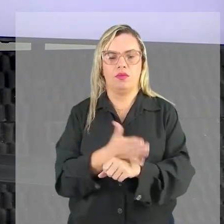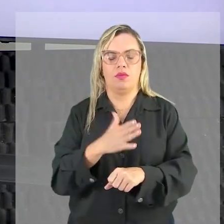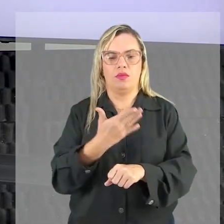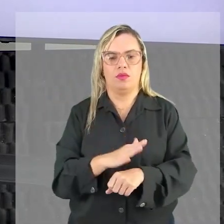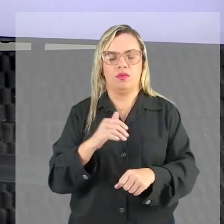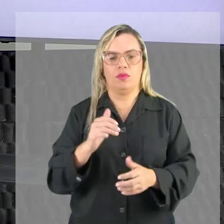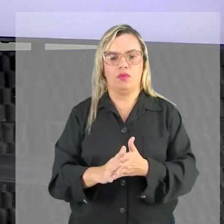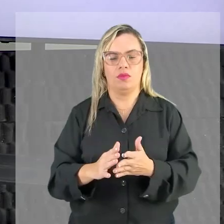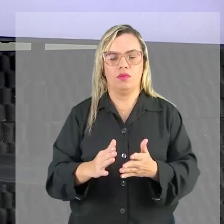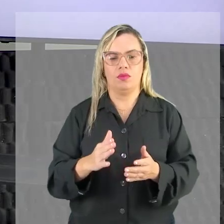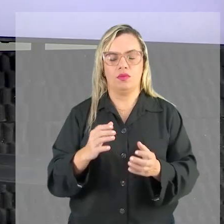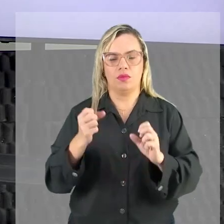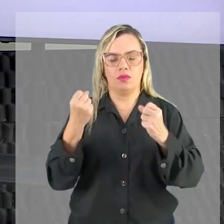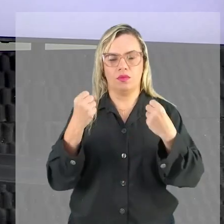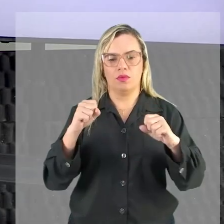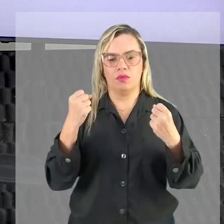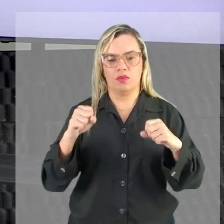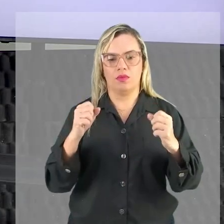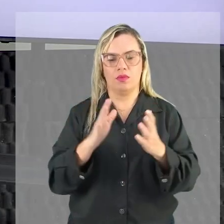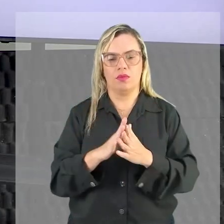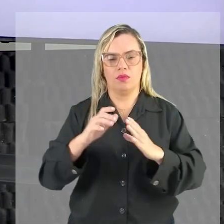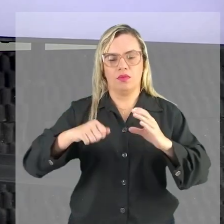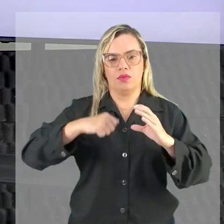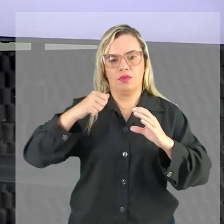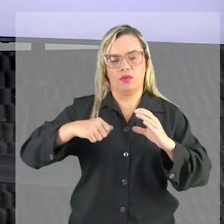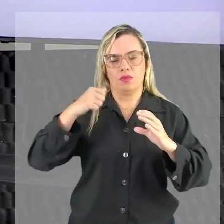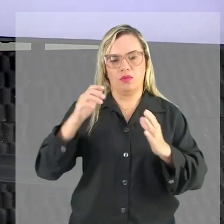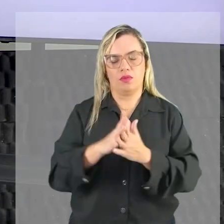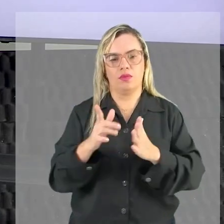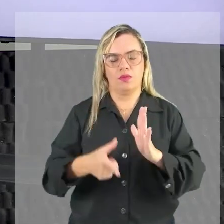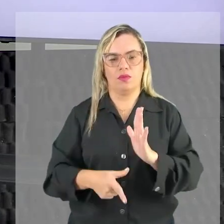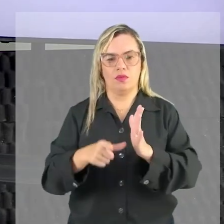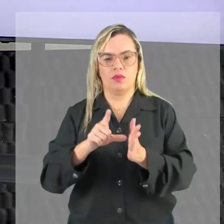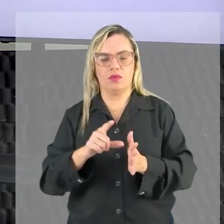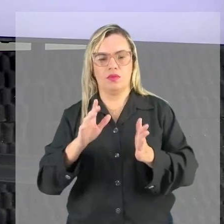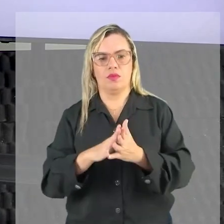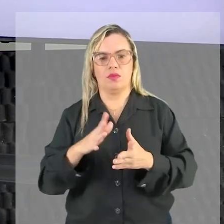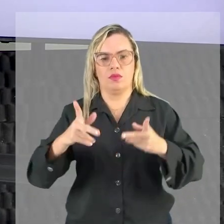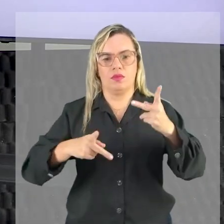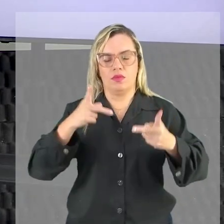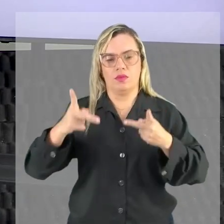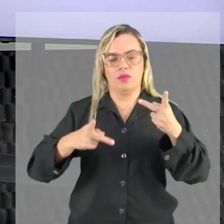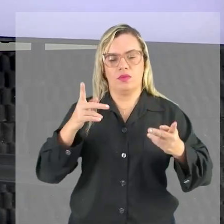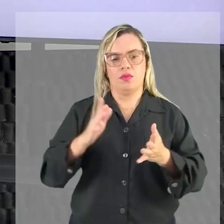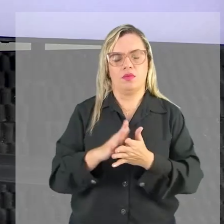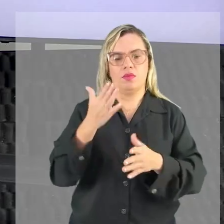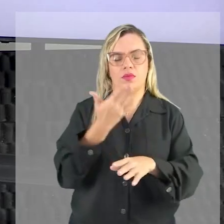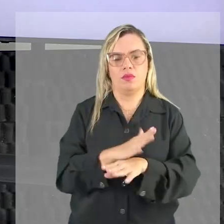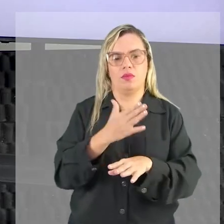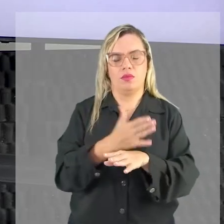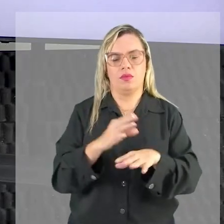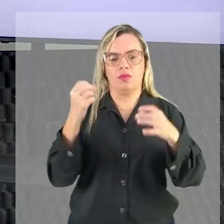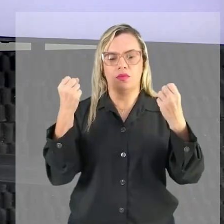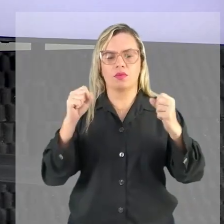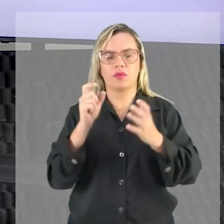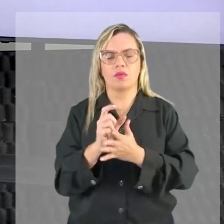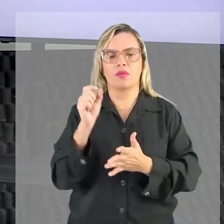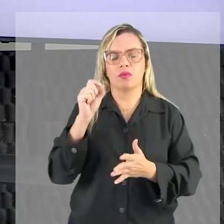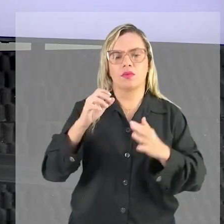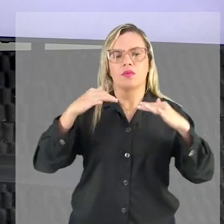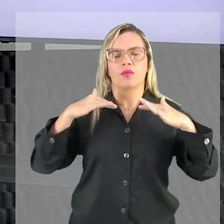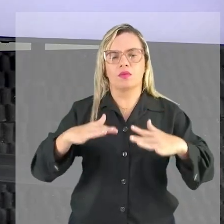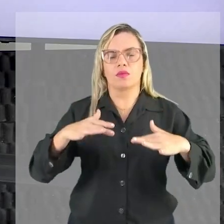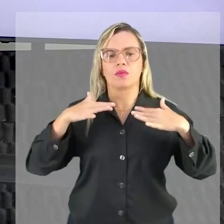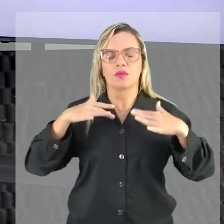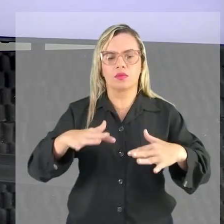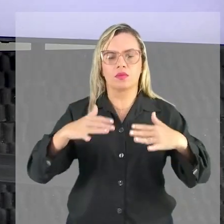que ele faz. E aí, no vídeo anterior, a gente falou sobre atividade física, né? O que ela é? São